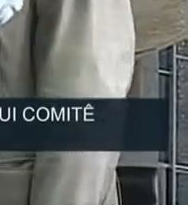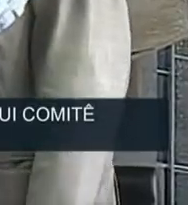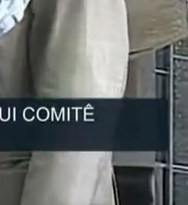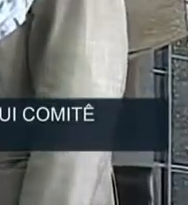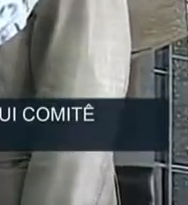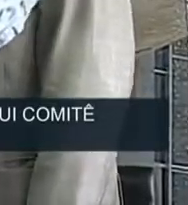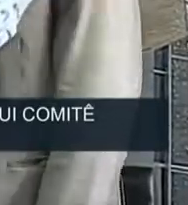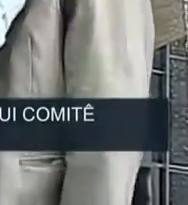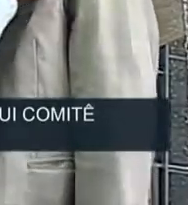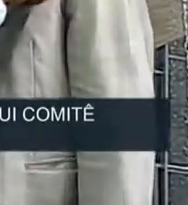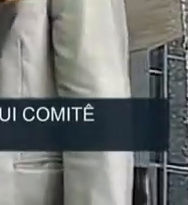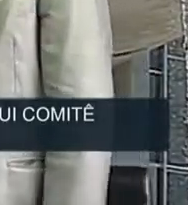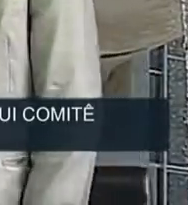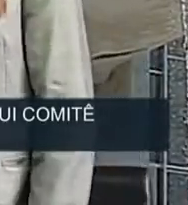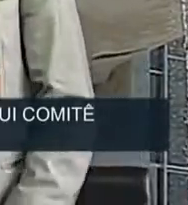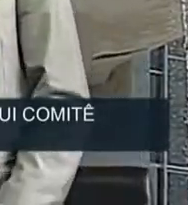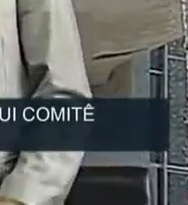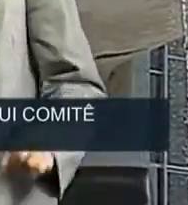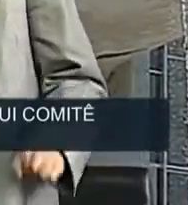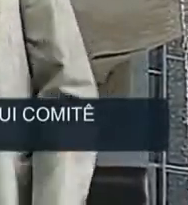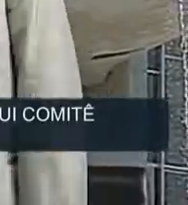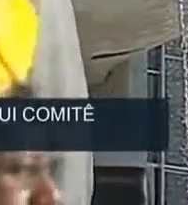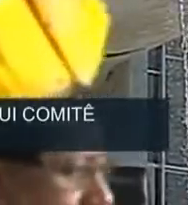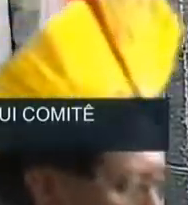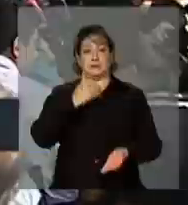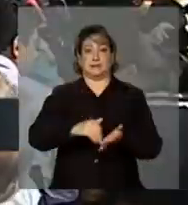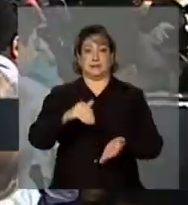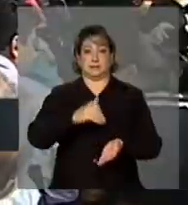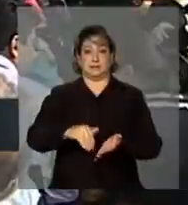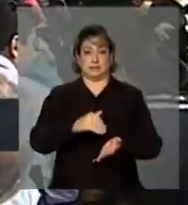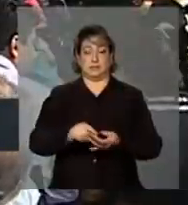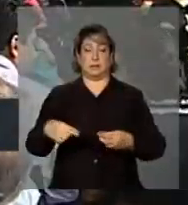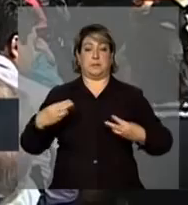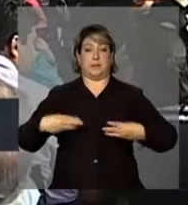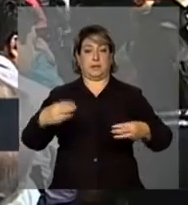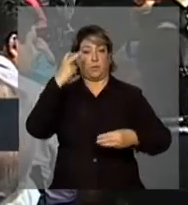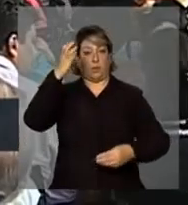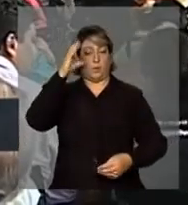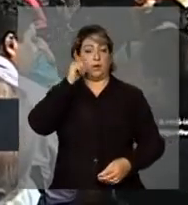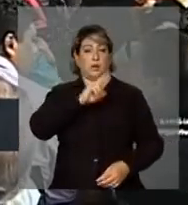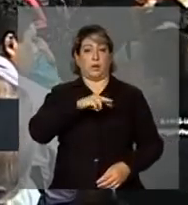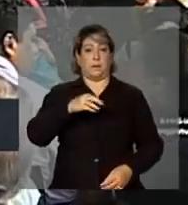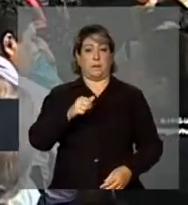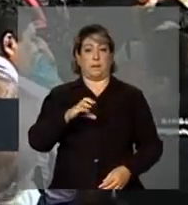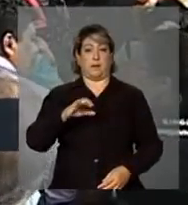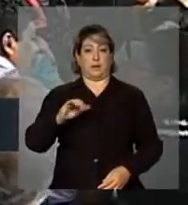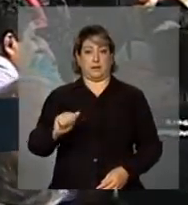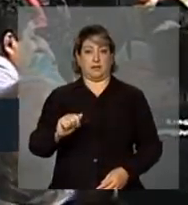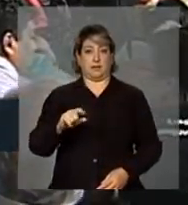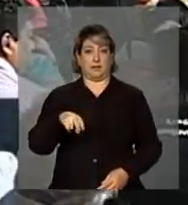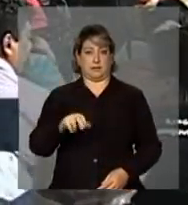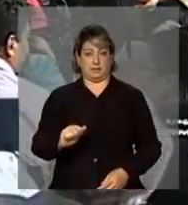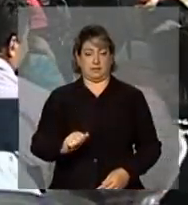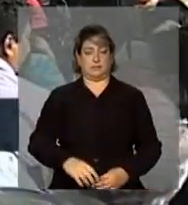Ouviremos, neste momento, a secretária da Cidadania e da Diversidade Cultural do Ministério da Cultura, senhora Márcia Helena Gonçalves